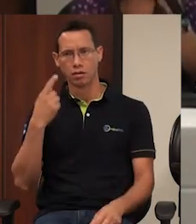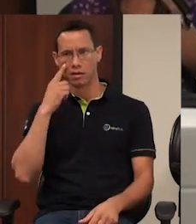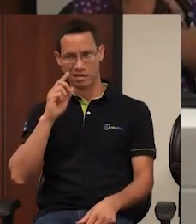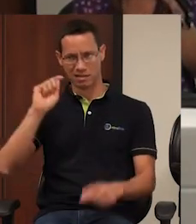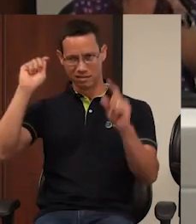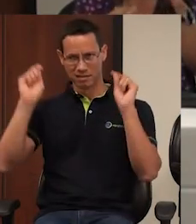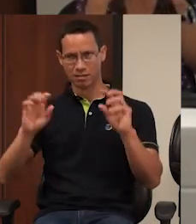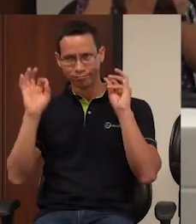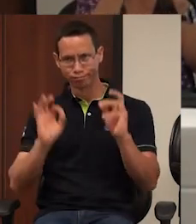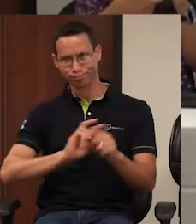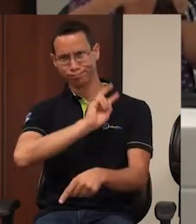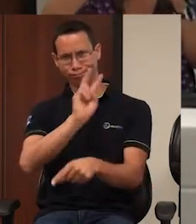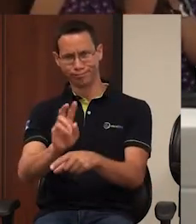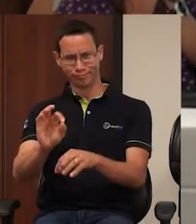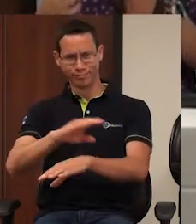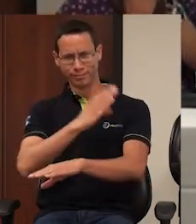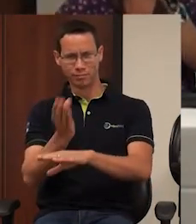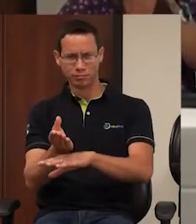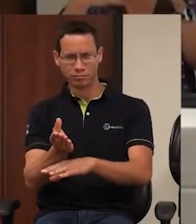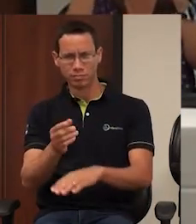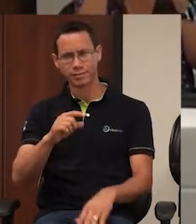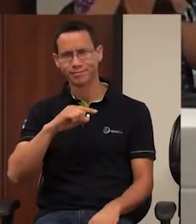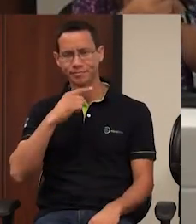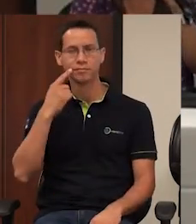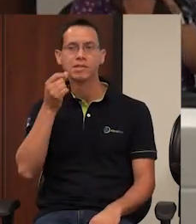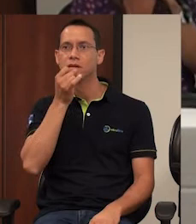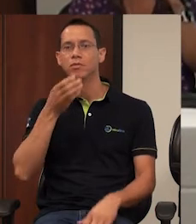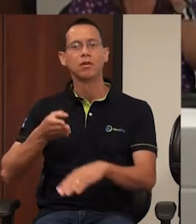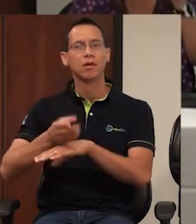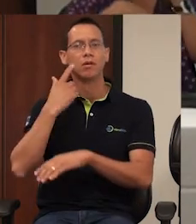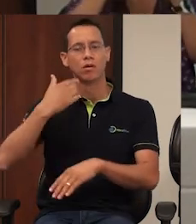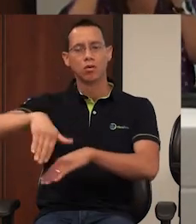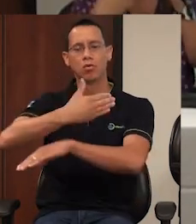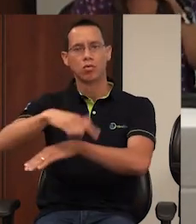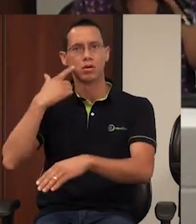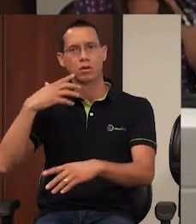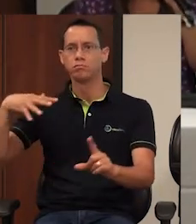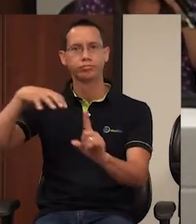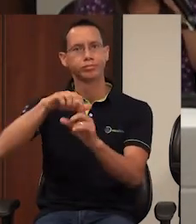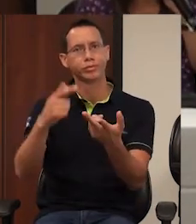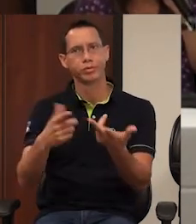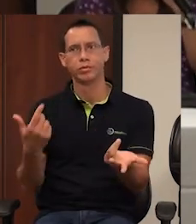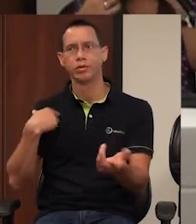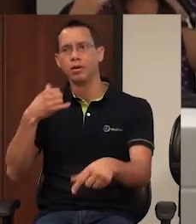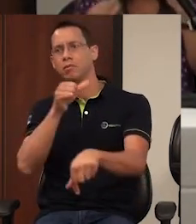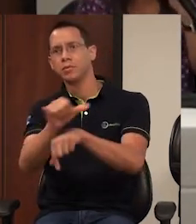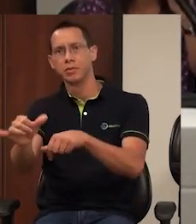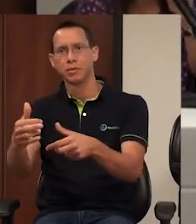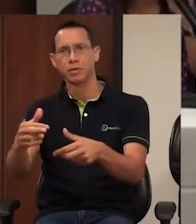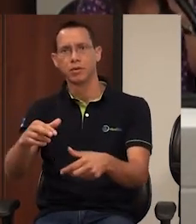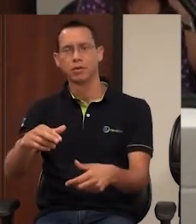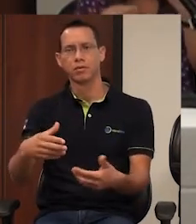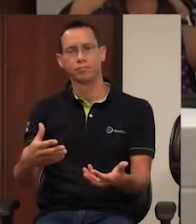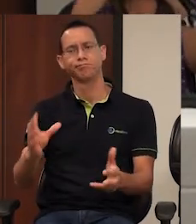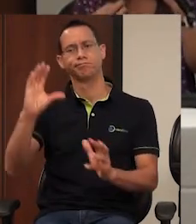nada, porque se acontecer deles saírem na rua e serem atropelados ou serem enganados por alguém, vai acontecer, não vai ser um